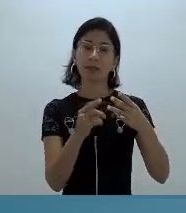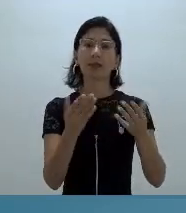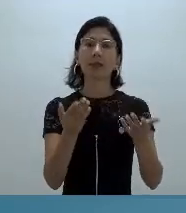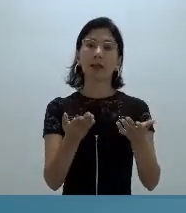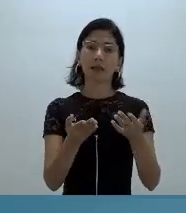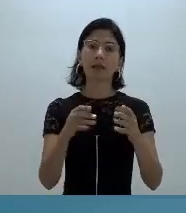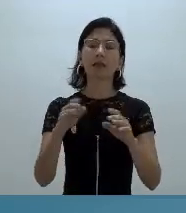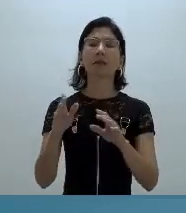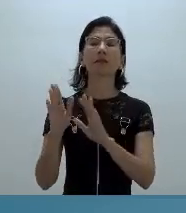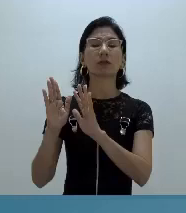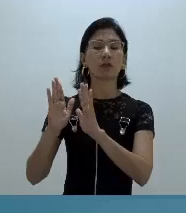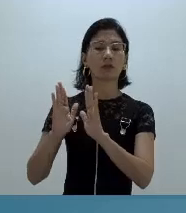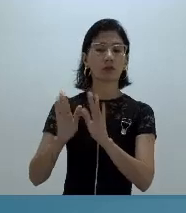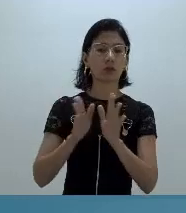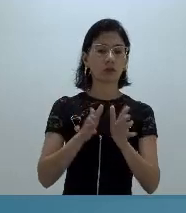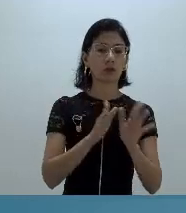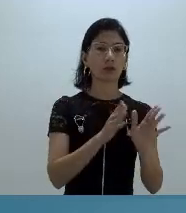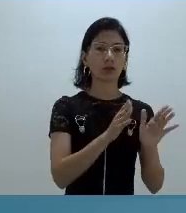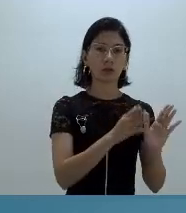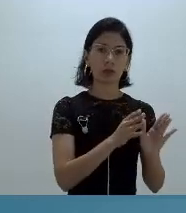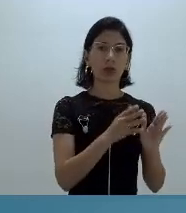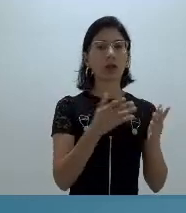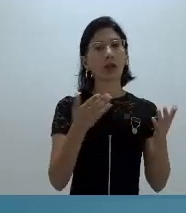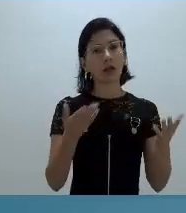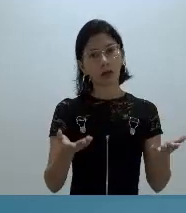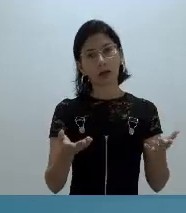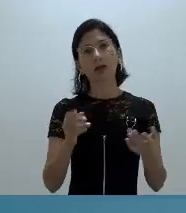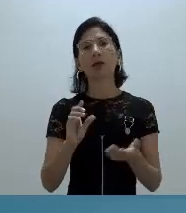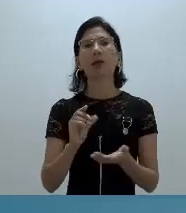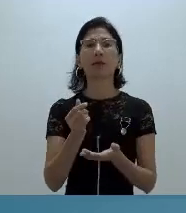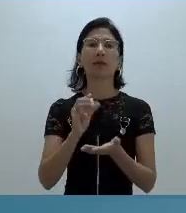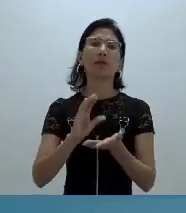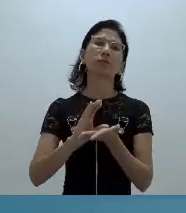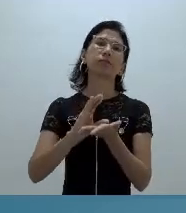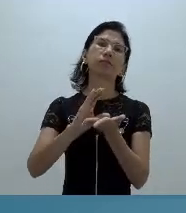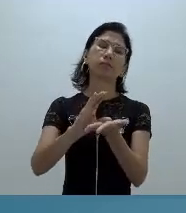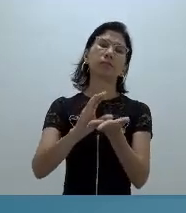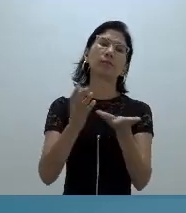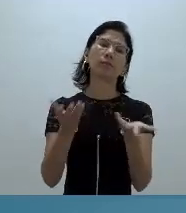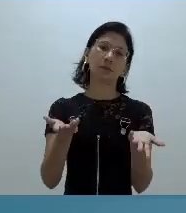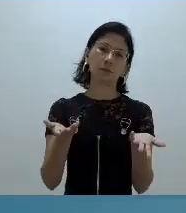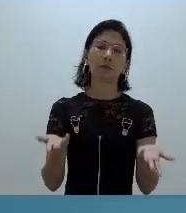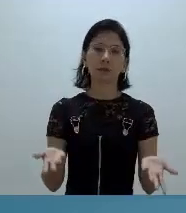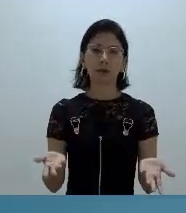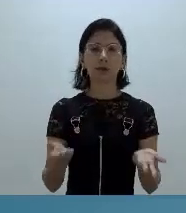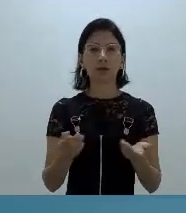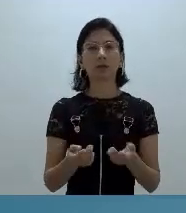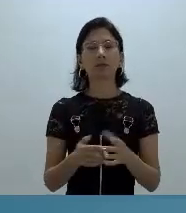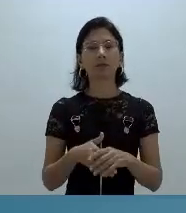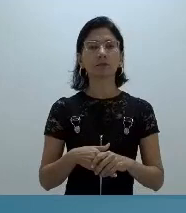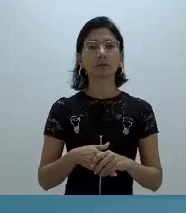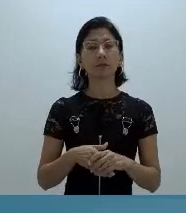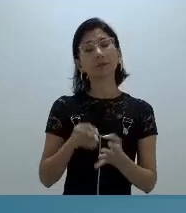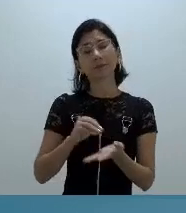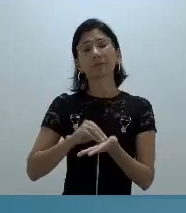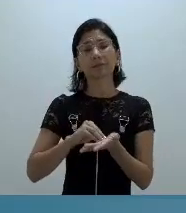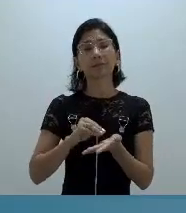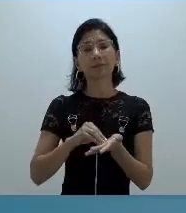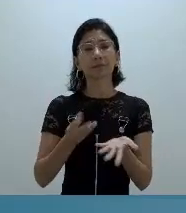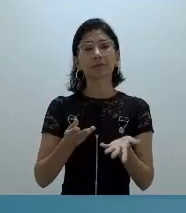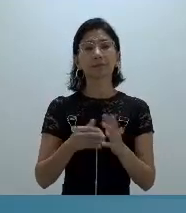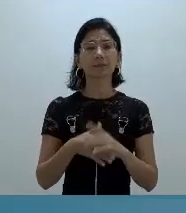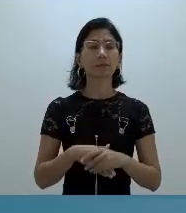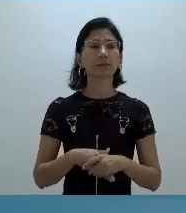na perícia, a condenar em honorários advocatícios. Então veja, excelentes, quando o acordo, né,